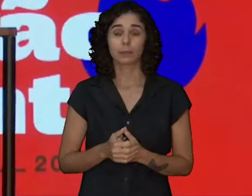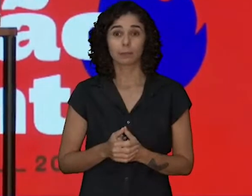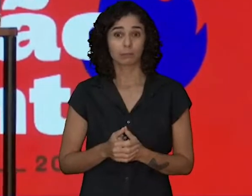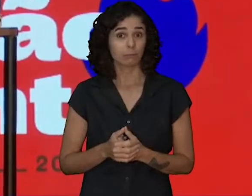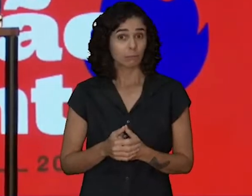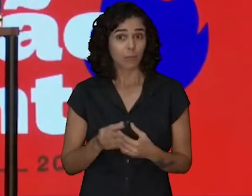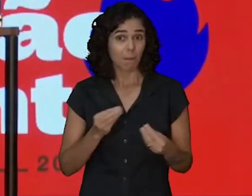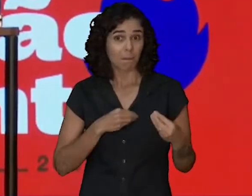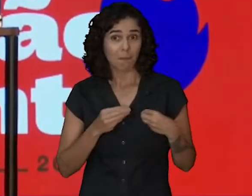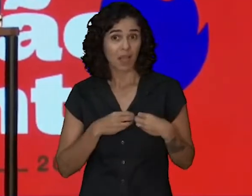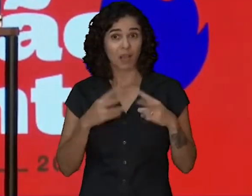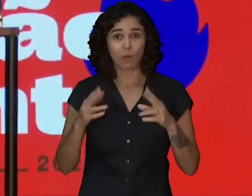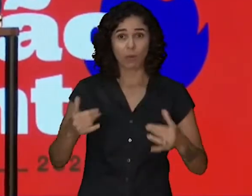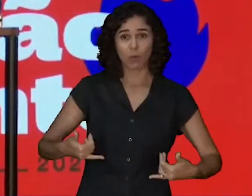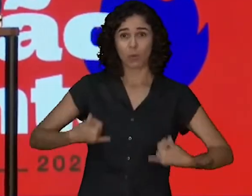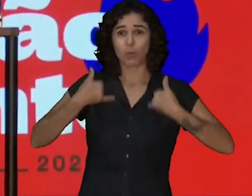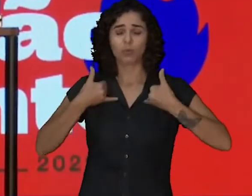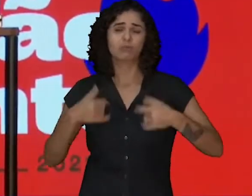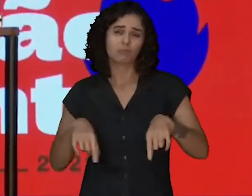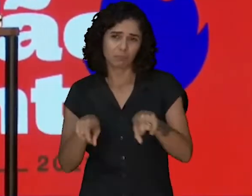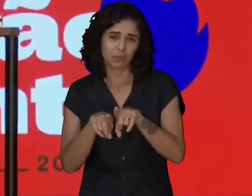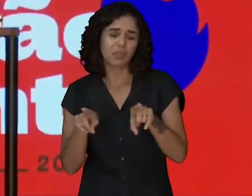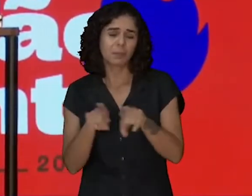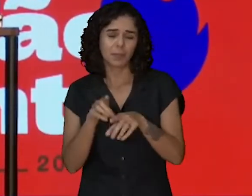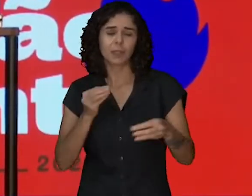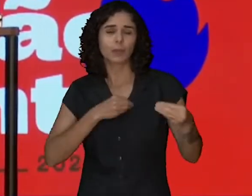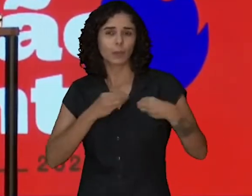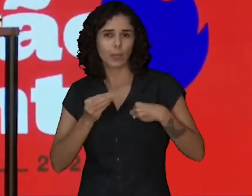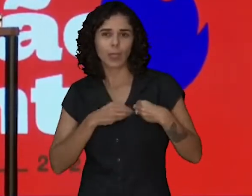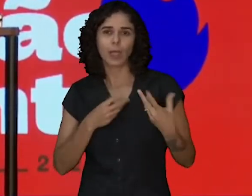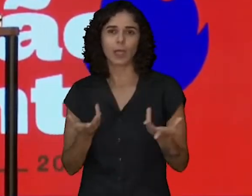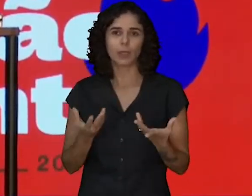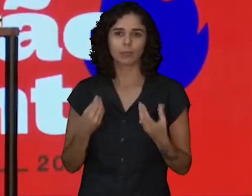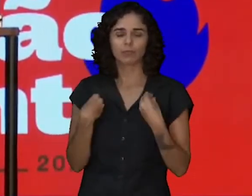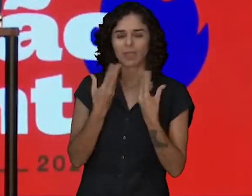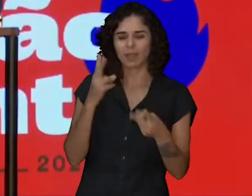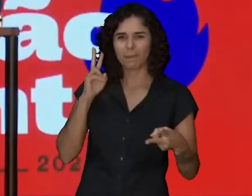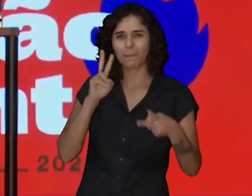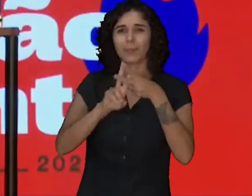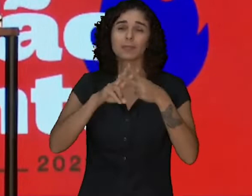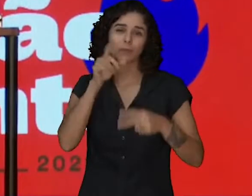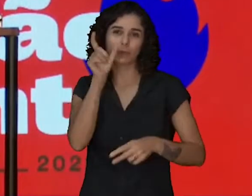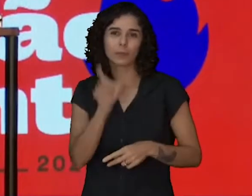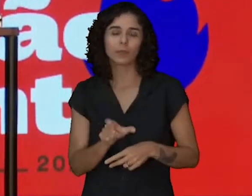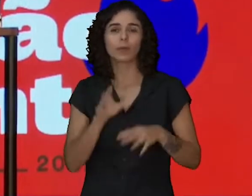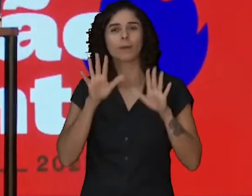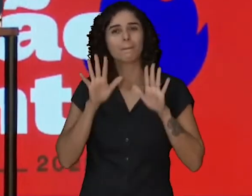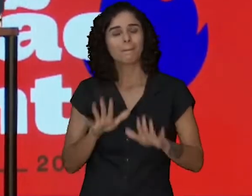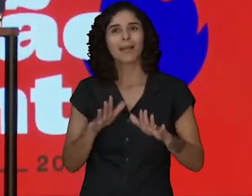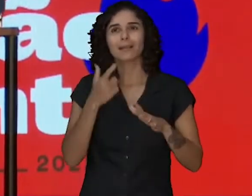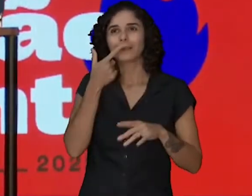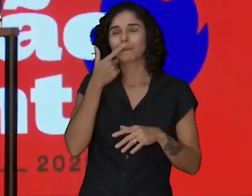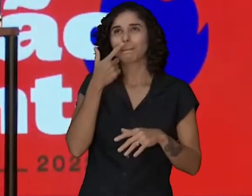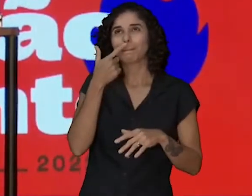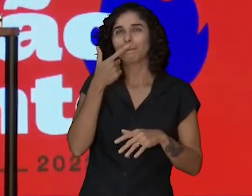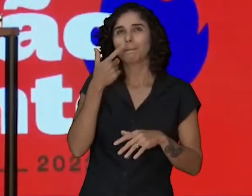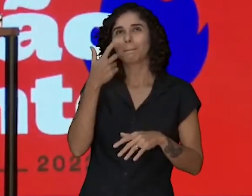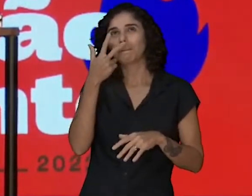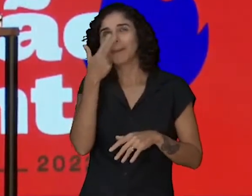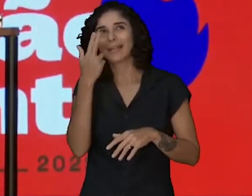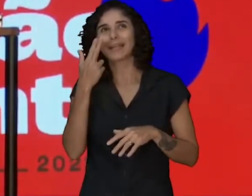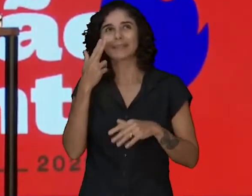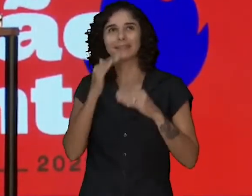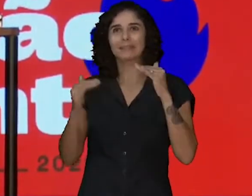Pecados como orgulho, que também, na verdade, é um pecado escravizador, mas é o pai dos outros pecados.